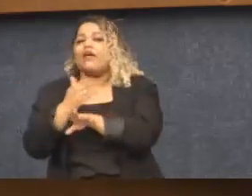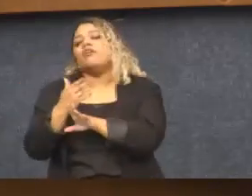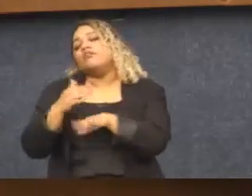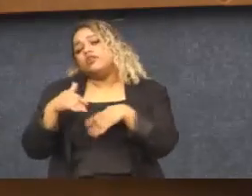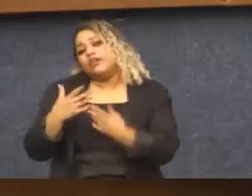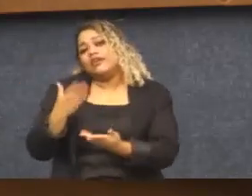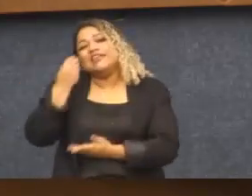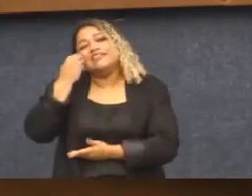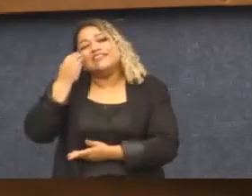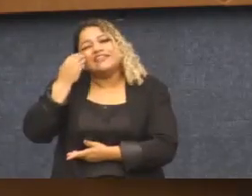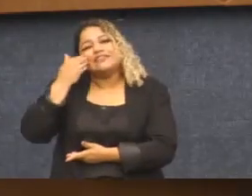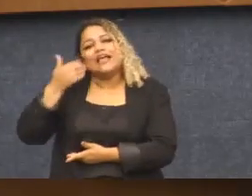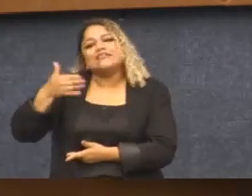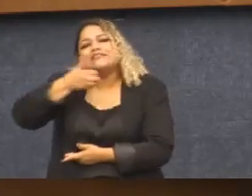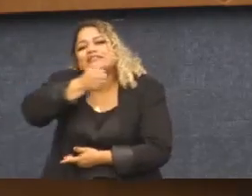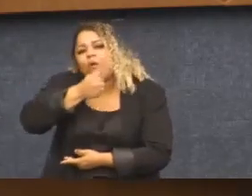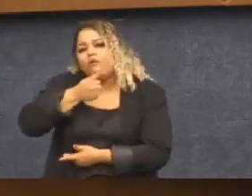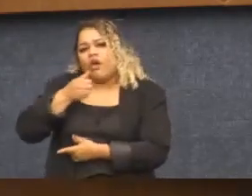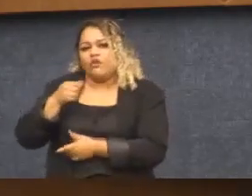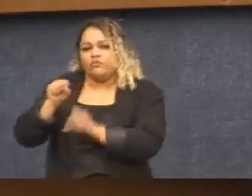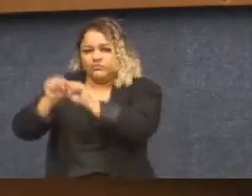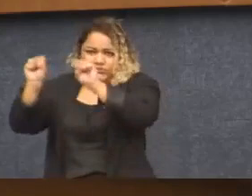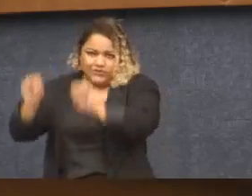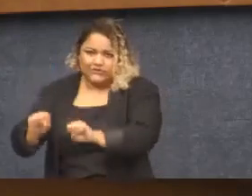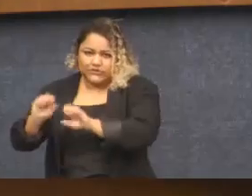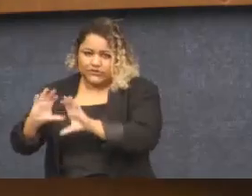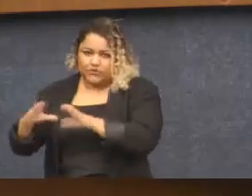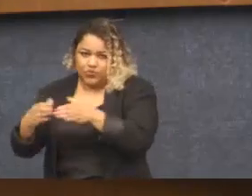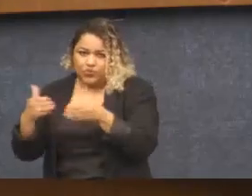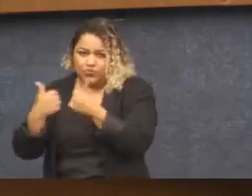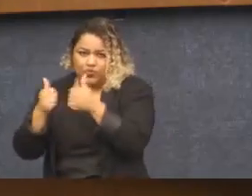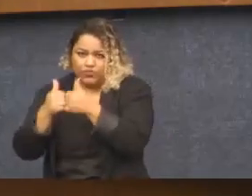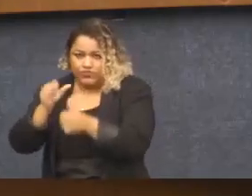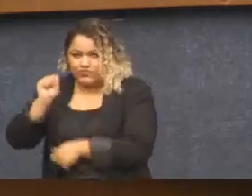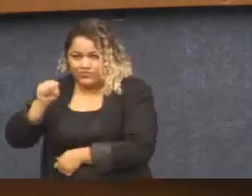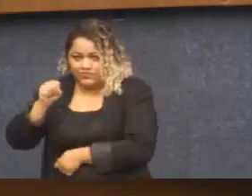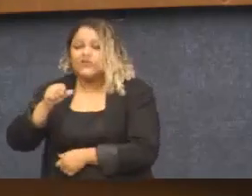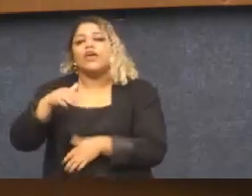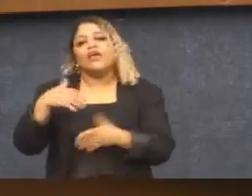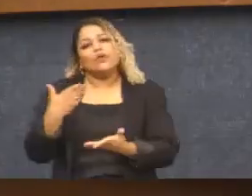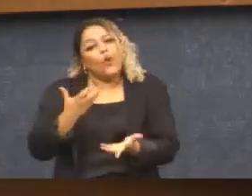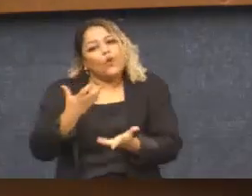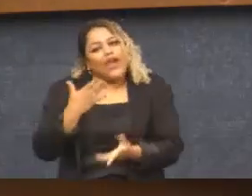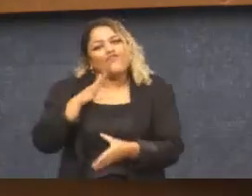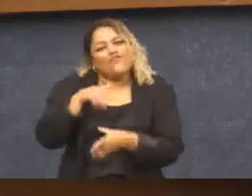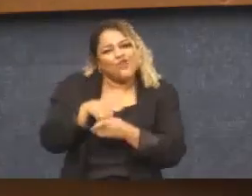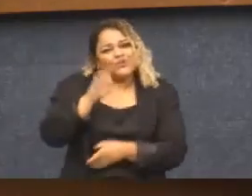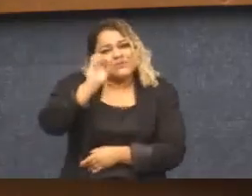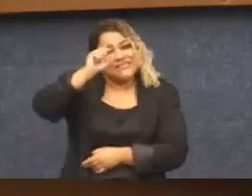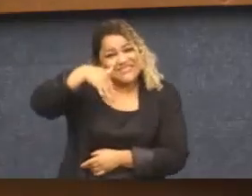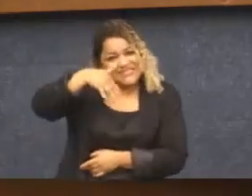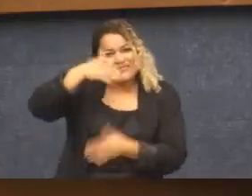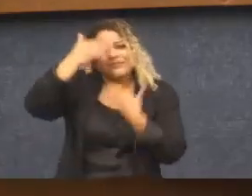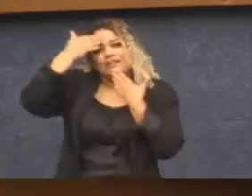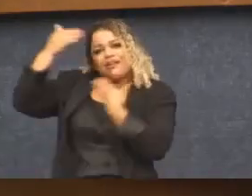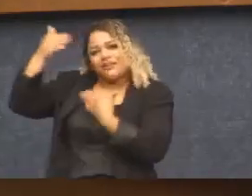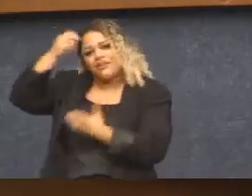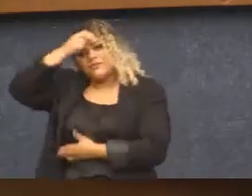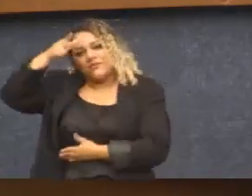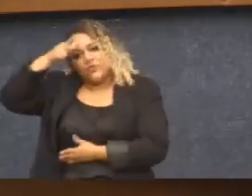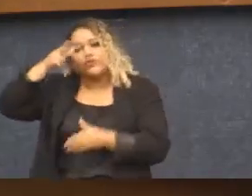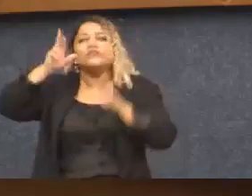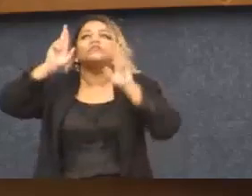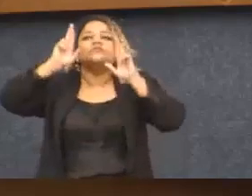consegue salvar o sistema no ano que vem. O voto é sim, agradecer à Prefeitura e vamos o quanto antes transformar isso em